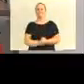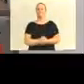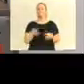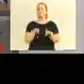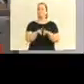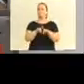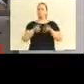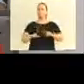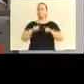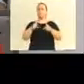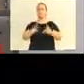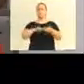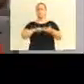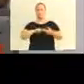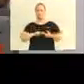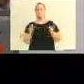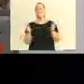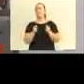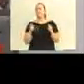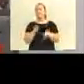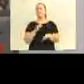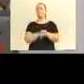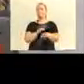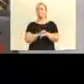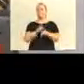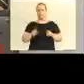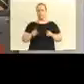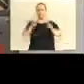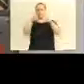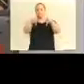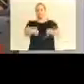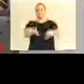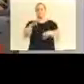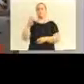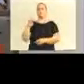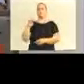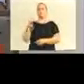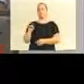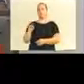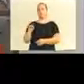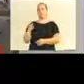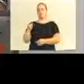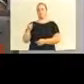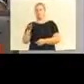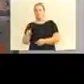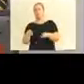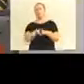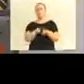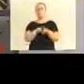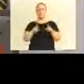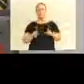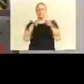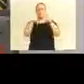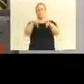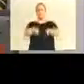vem desempenhando, e posso falar aqui a ponte na rua Tobias Barreto, a ponte na rua Wilfrido Passold, e tantas